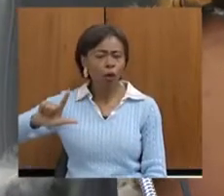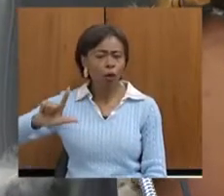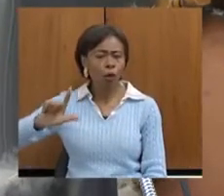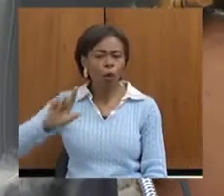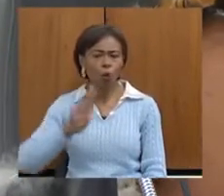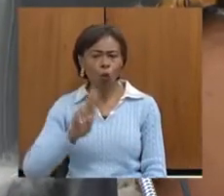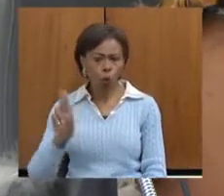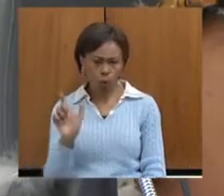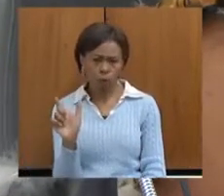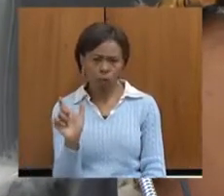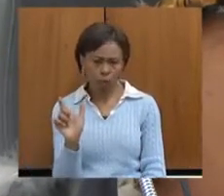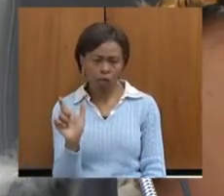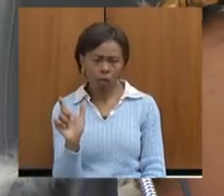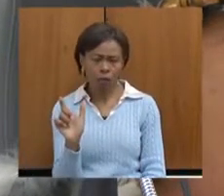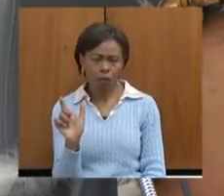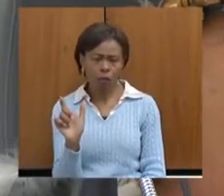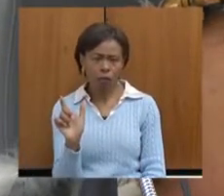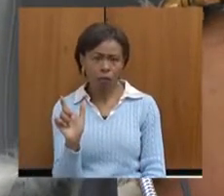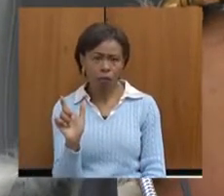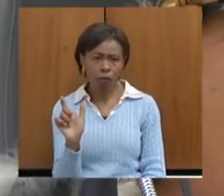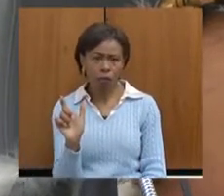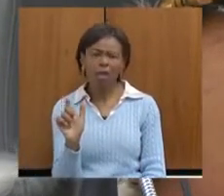novel Novel